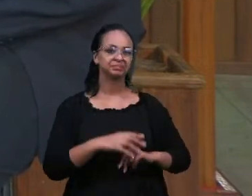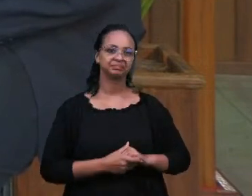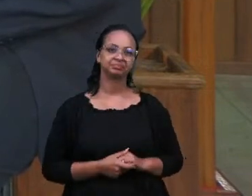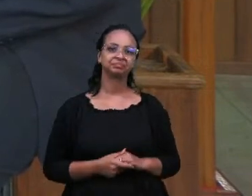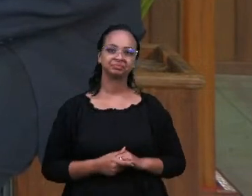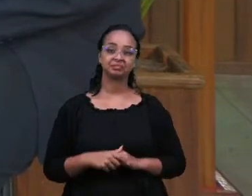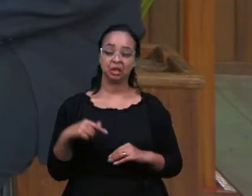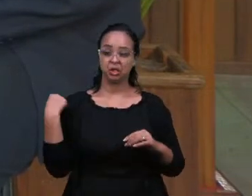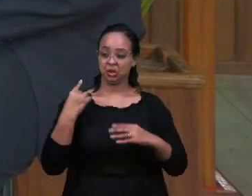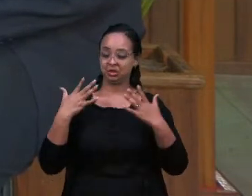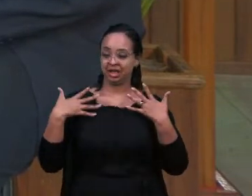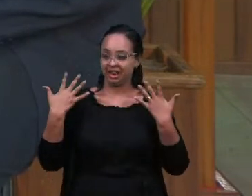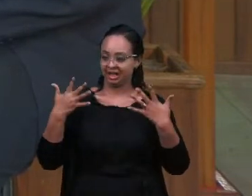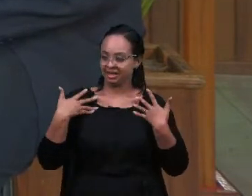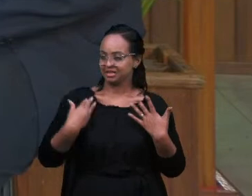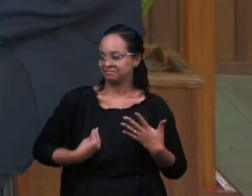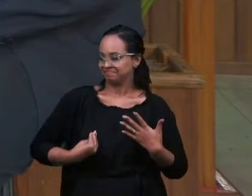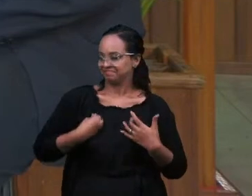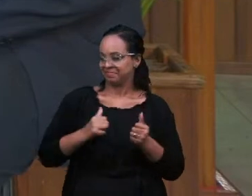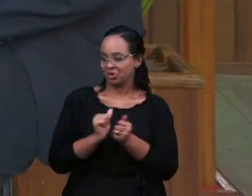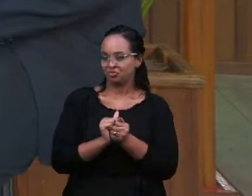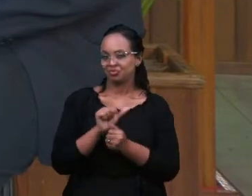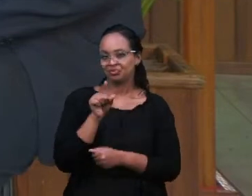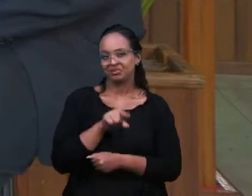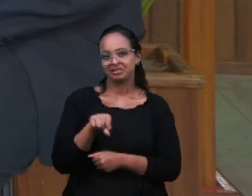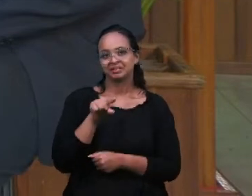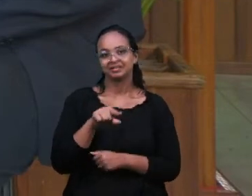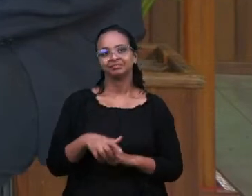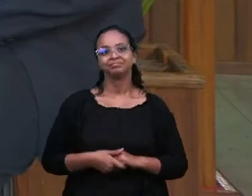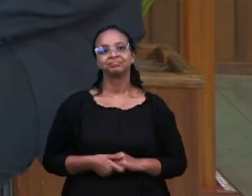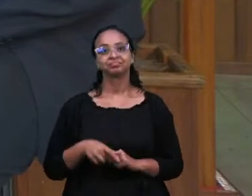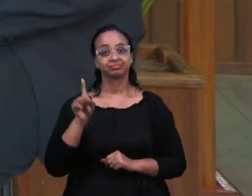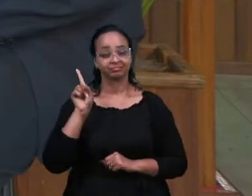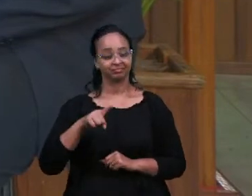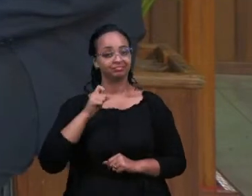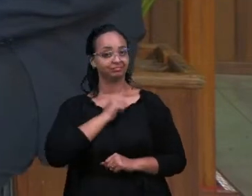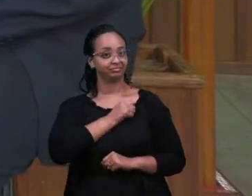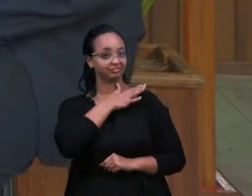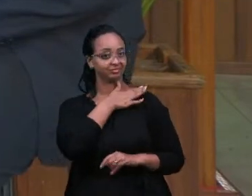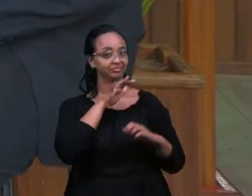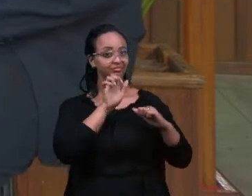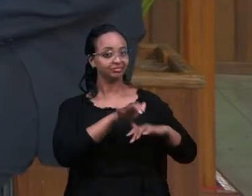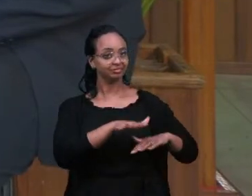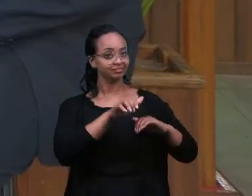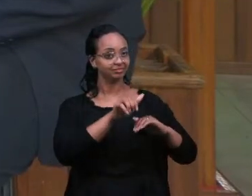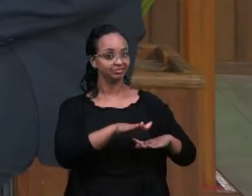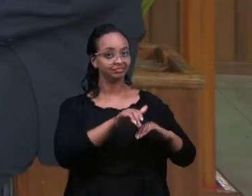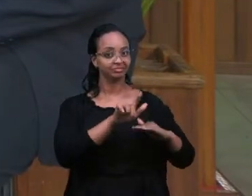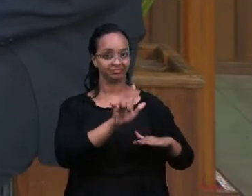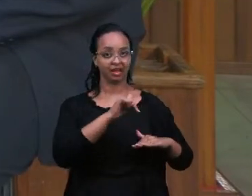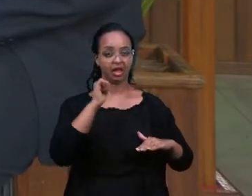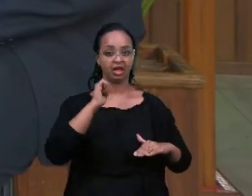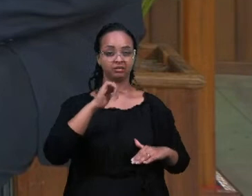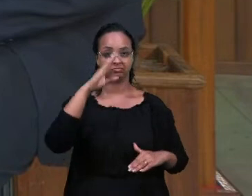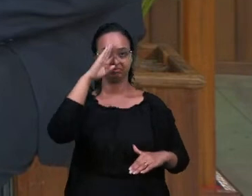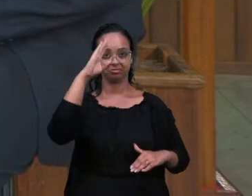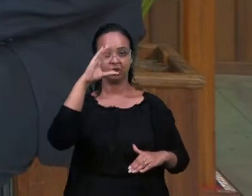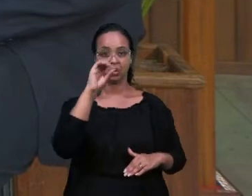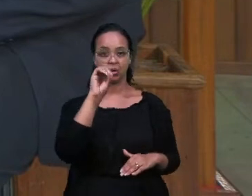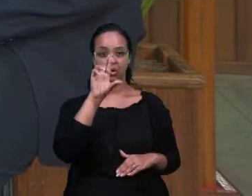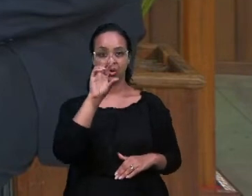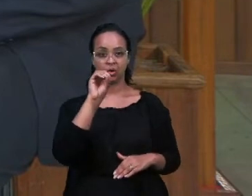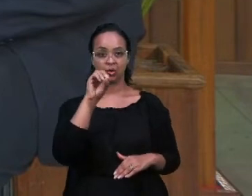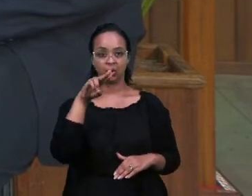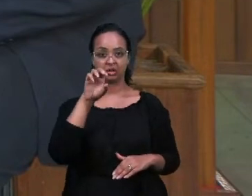obrigado, a alegria é toda minha. O pastor Saulo, ele é militar, isso. É coronel? Coronel. Coronel do Exército,